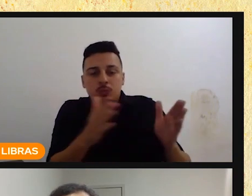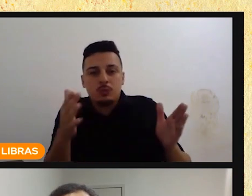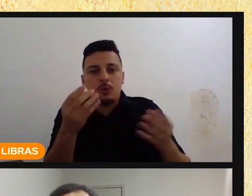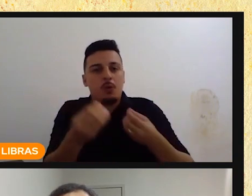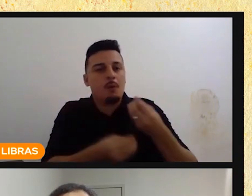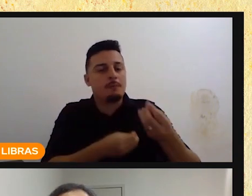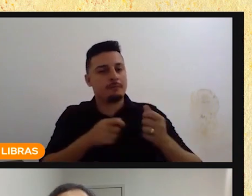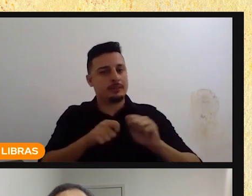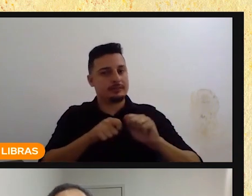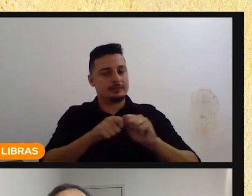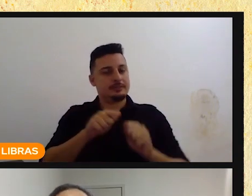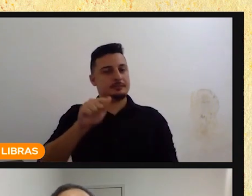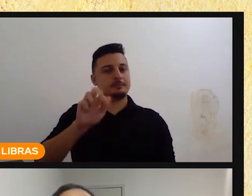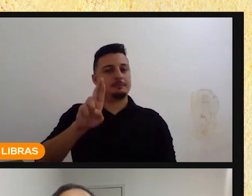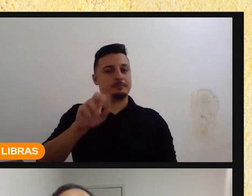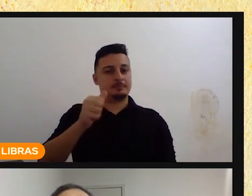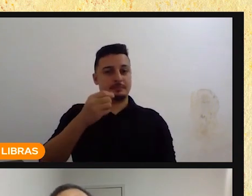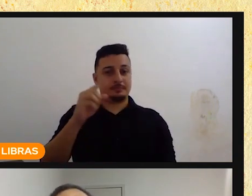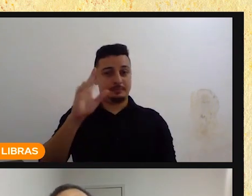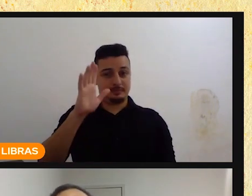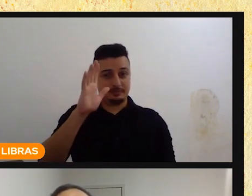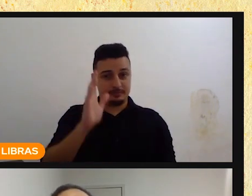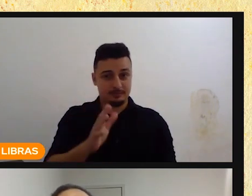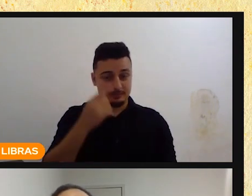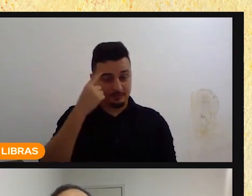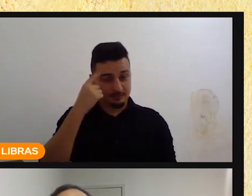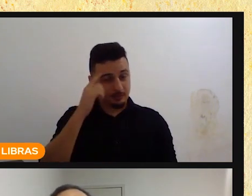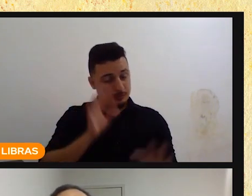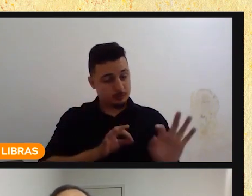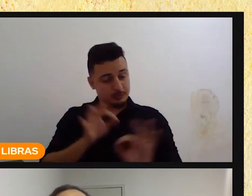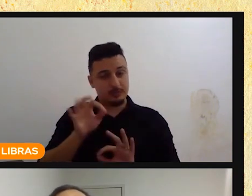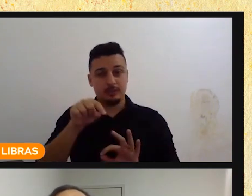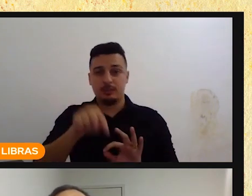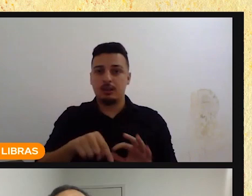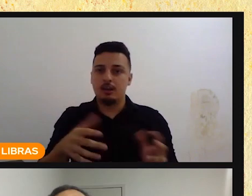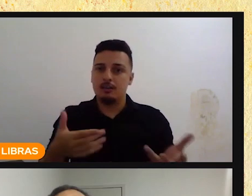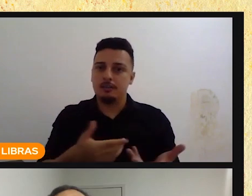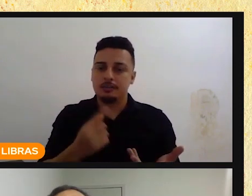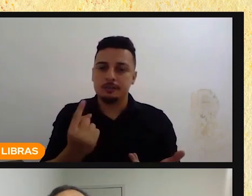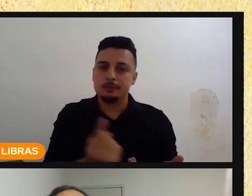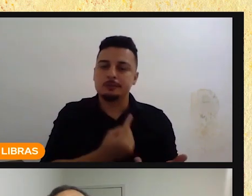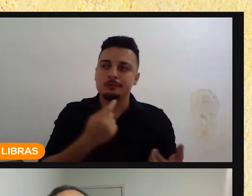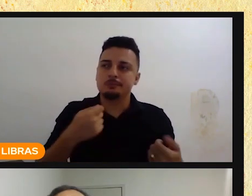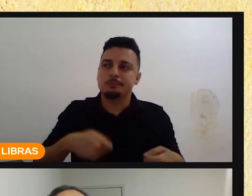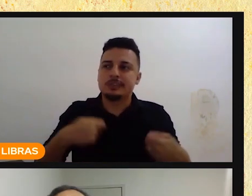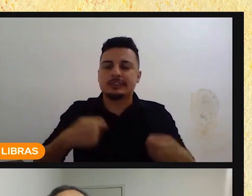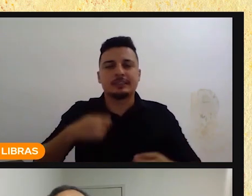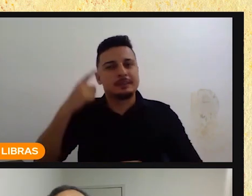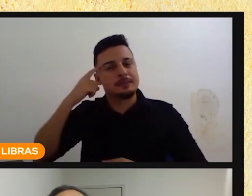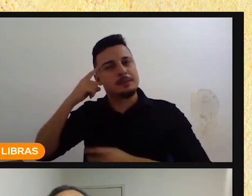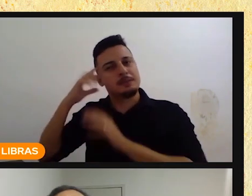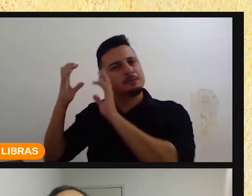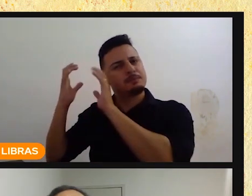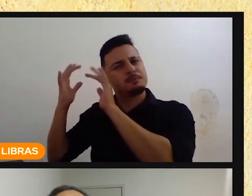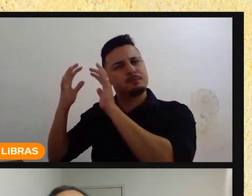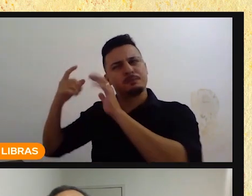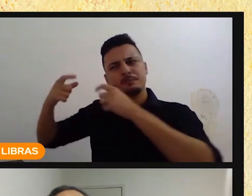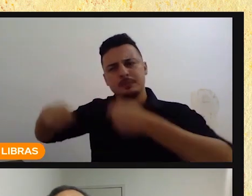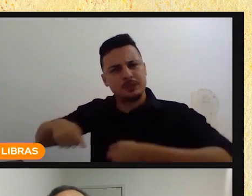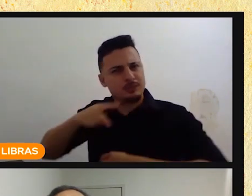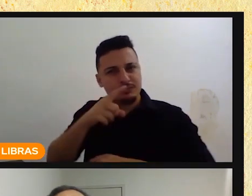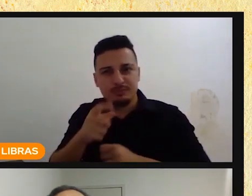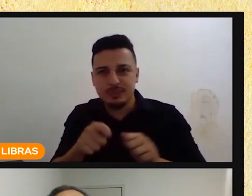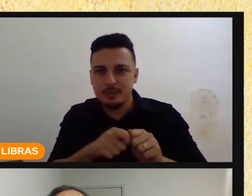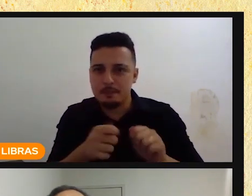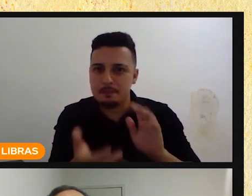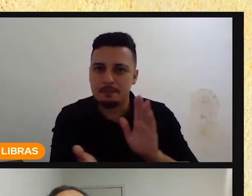no papel, e aí a gente falou, não, acho que esse é o momento de, Marão, tu tem que começar a desenvolver o teu primeiro longa, né? Ele é muito